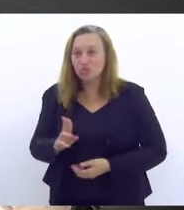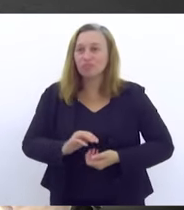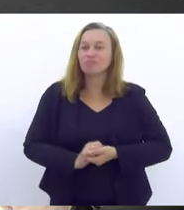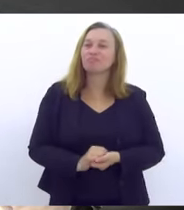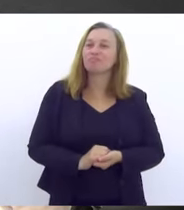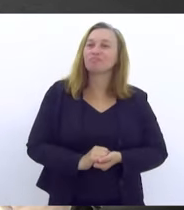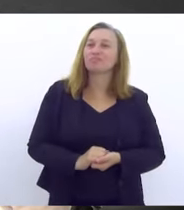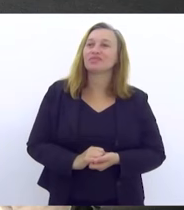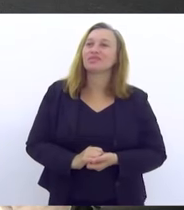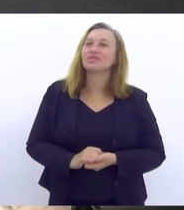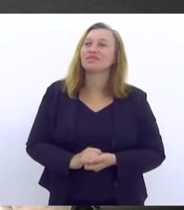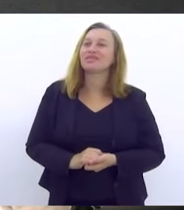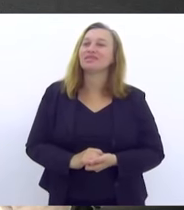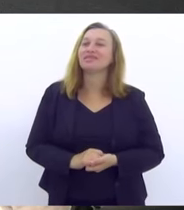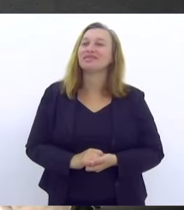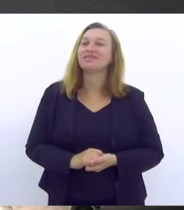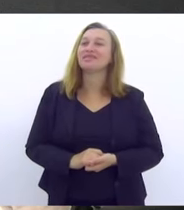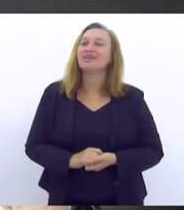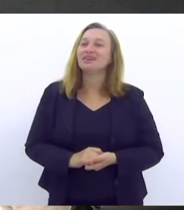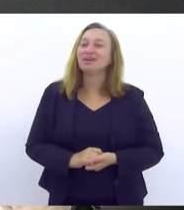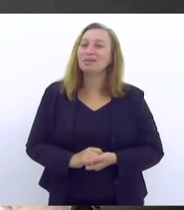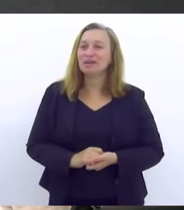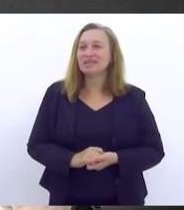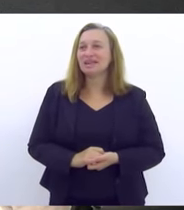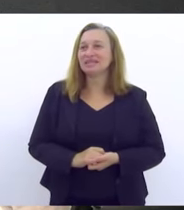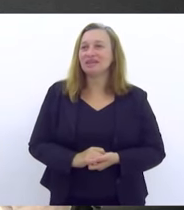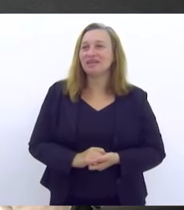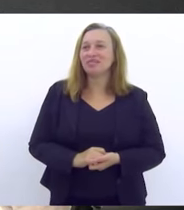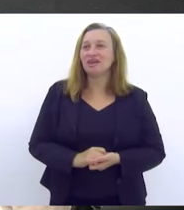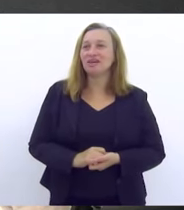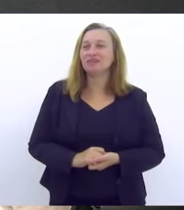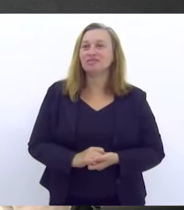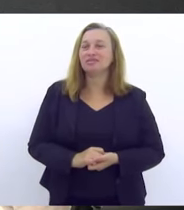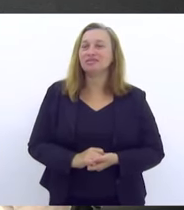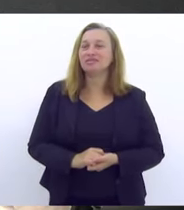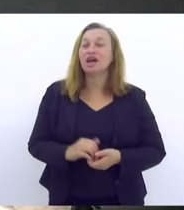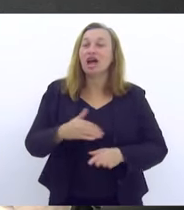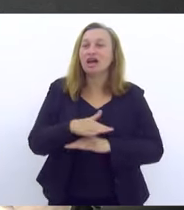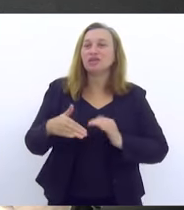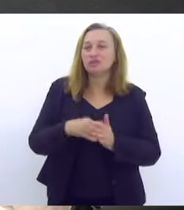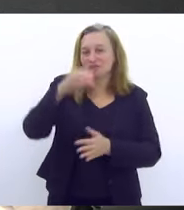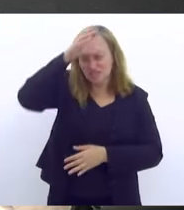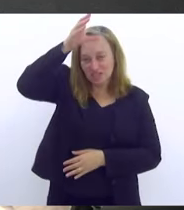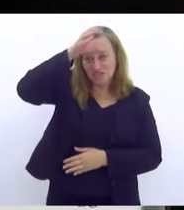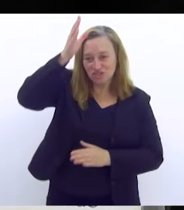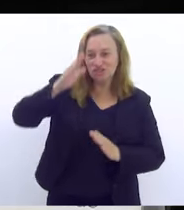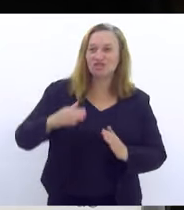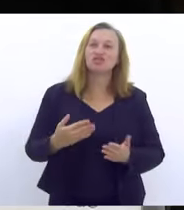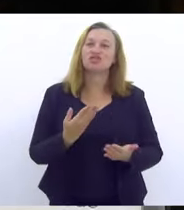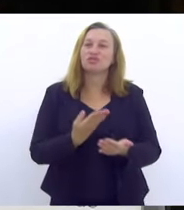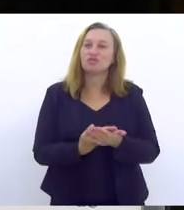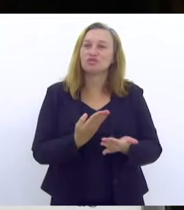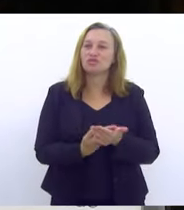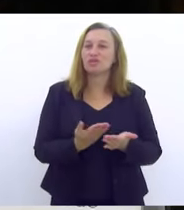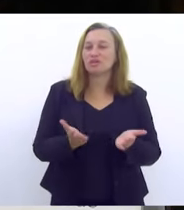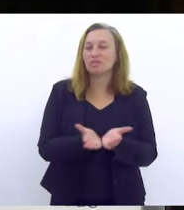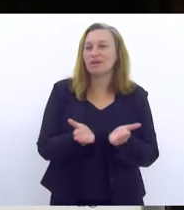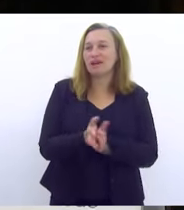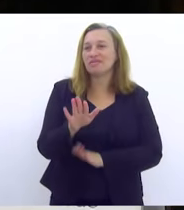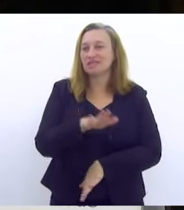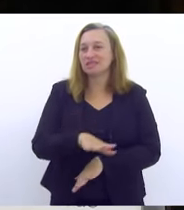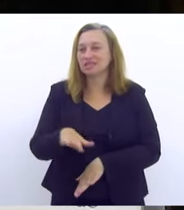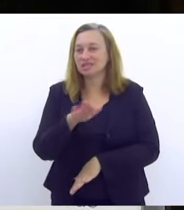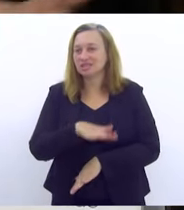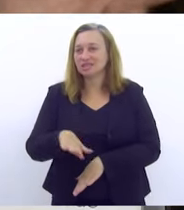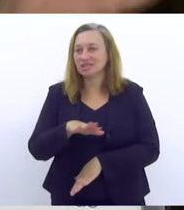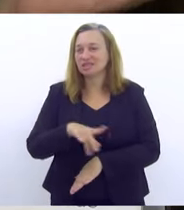pela homenagem aqui a todas as tias da escolinha. Eu venho de